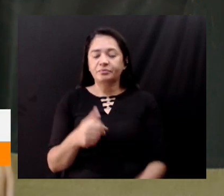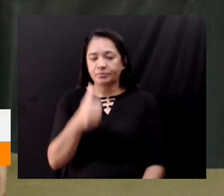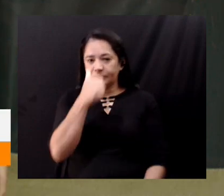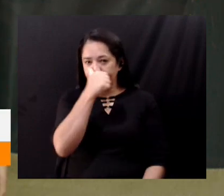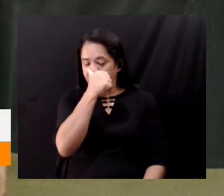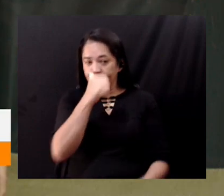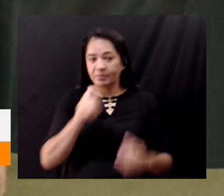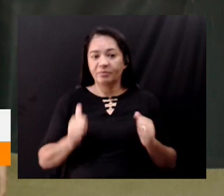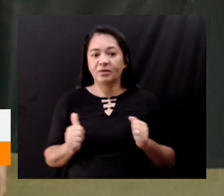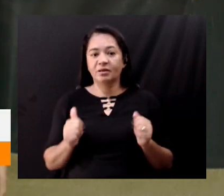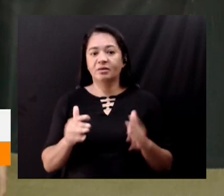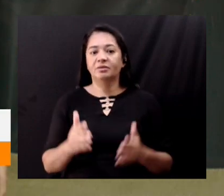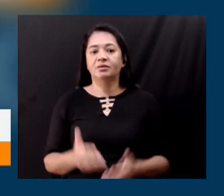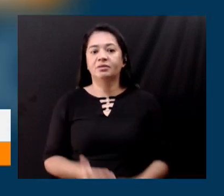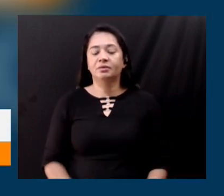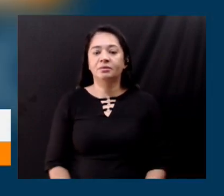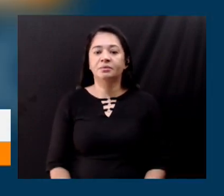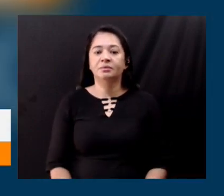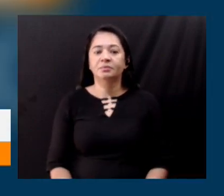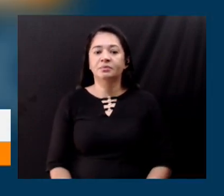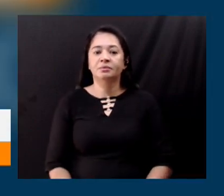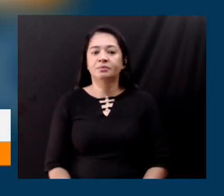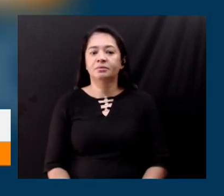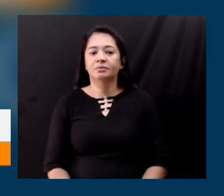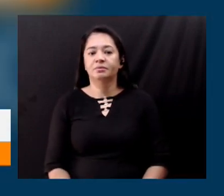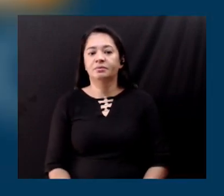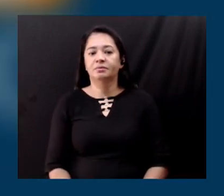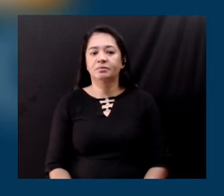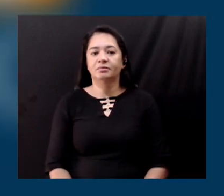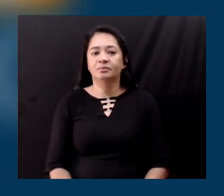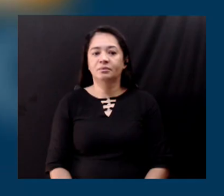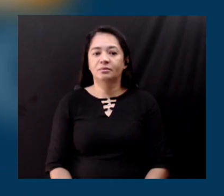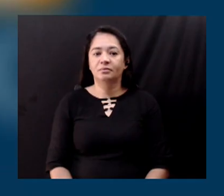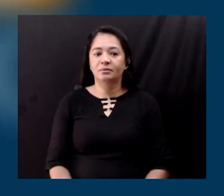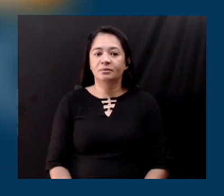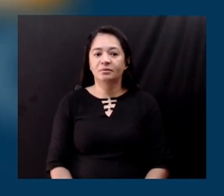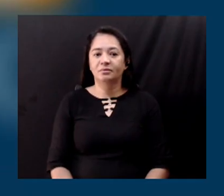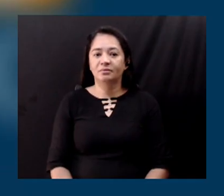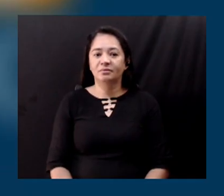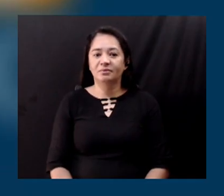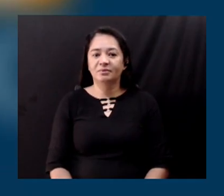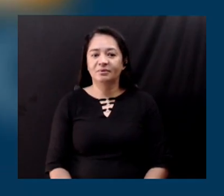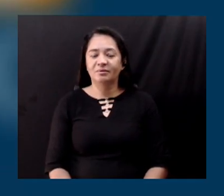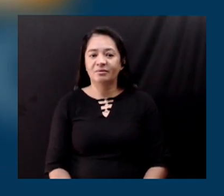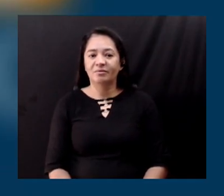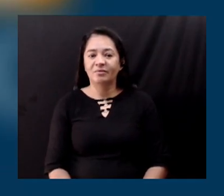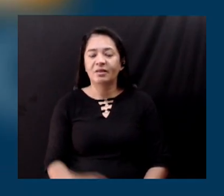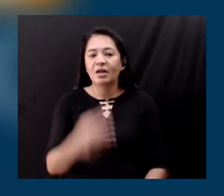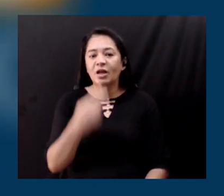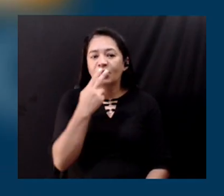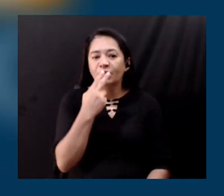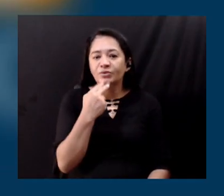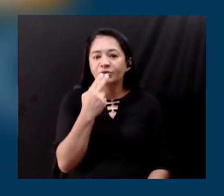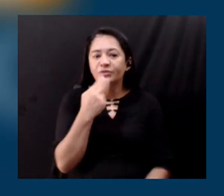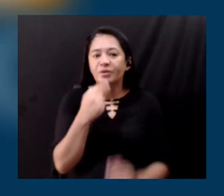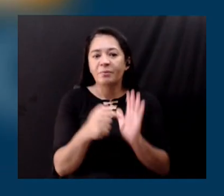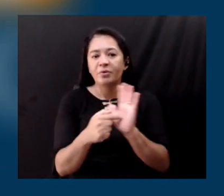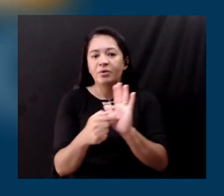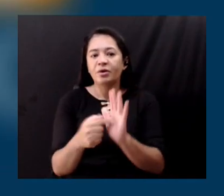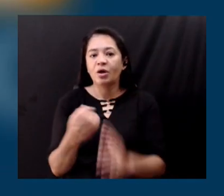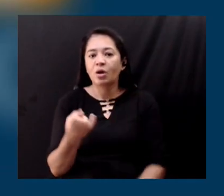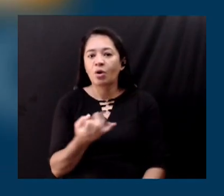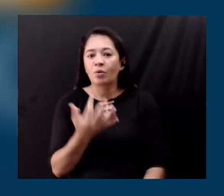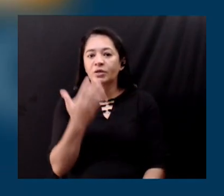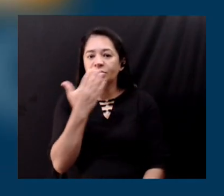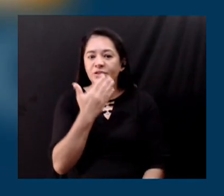Porchat. Pode mandar, produção. Tem me irritado na internet ultimamente. Nutricionista mostrando quanto de açúcar tem no doce. Já